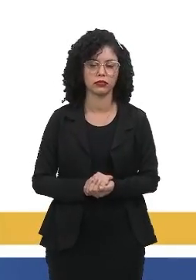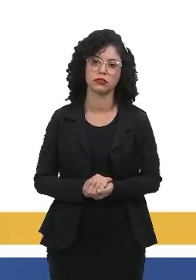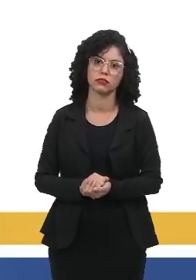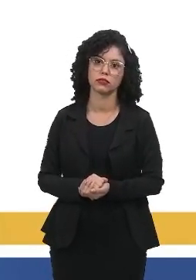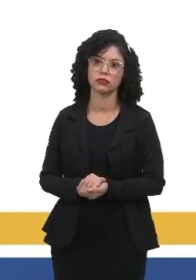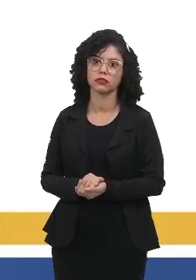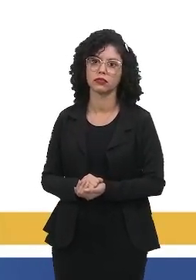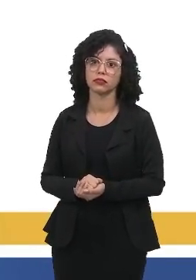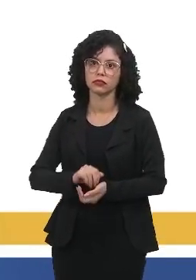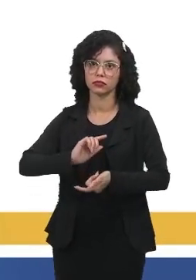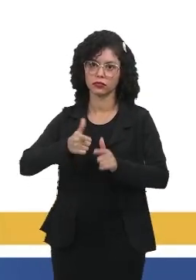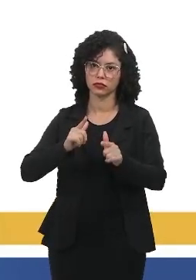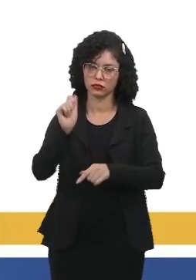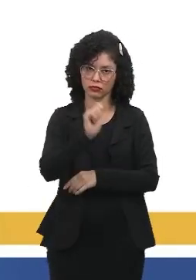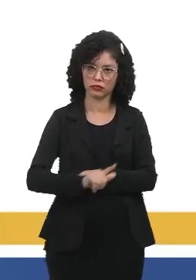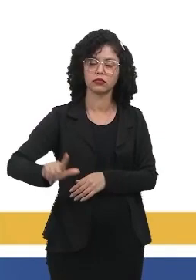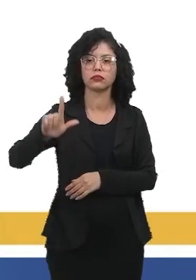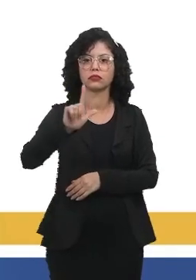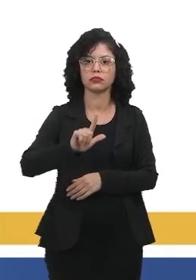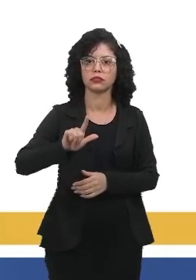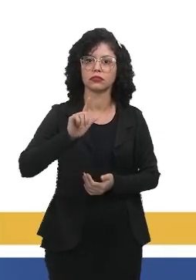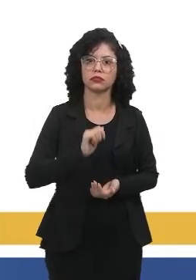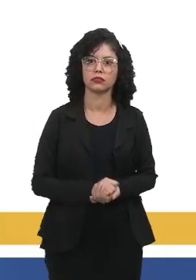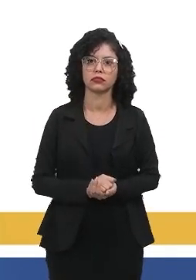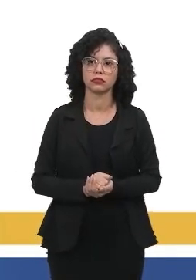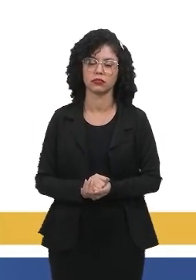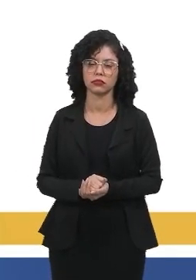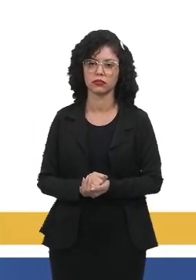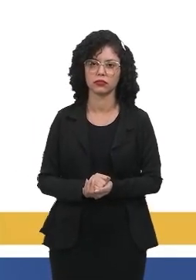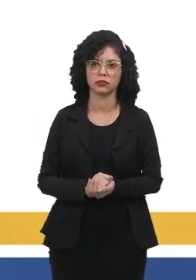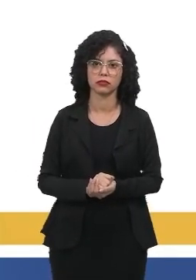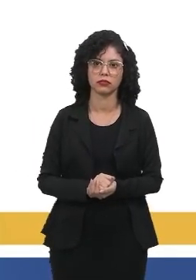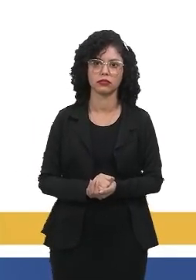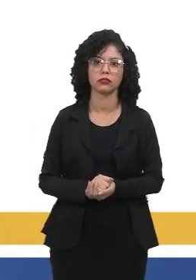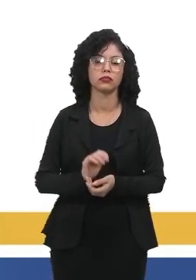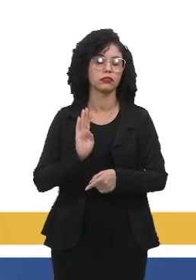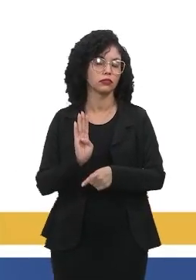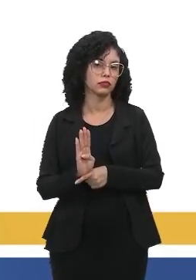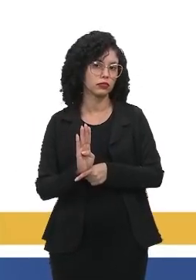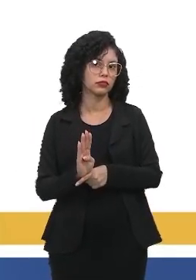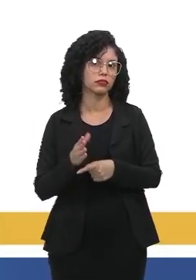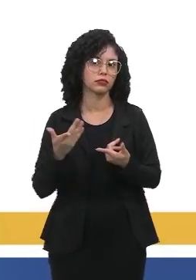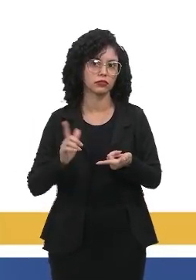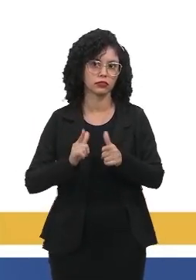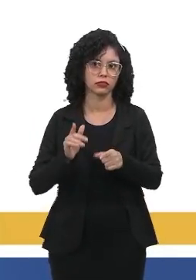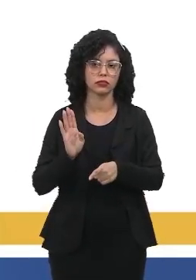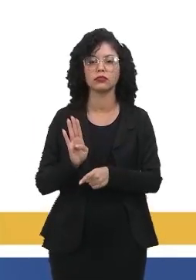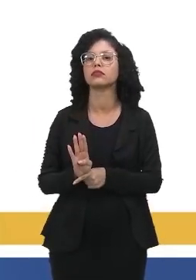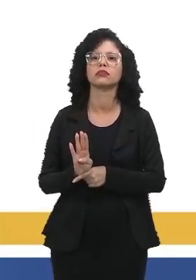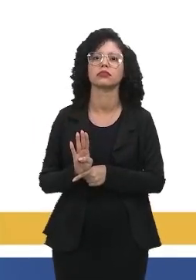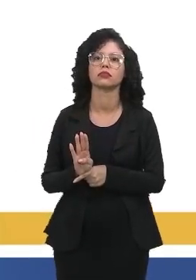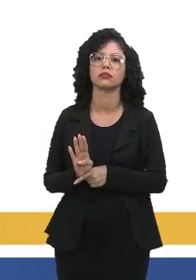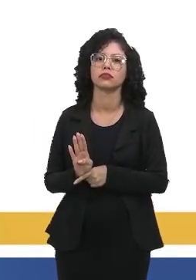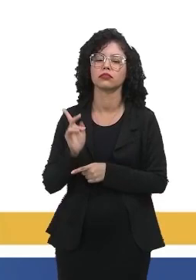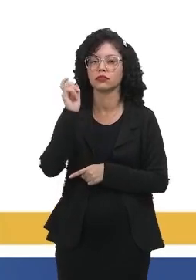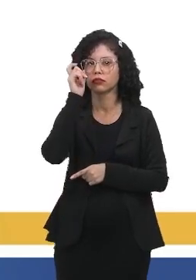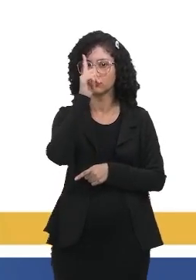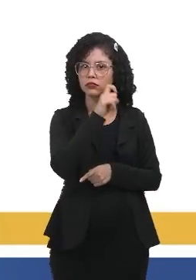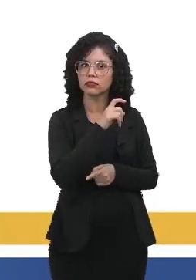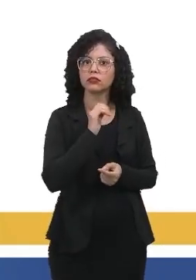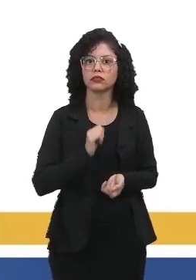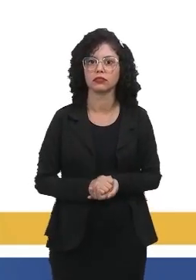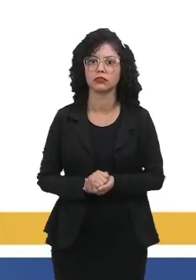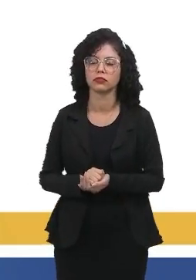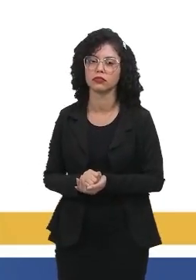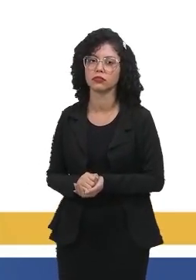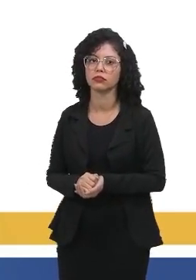de literatura que nós consideramos aqui a equipe do pren ilegal uma questão é relativamente difícil né